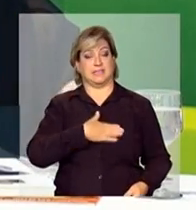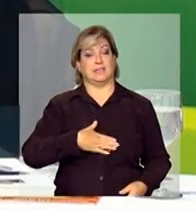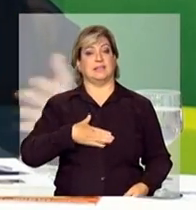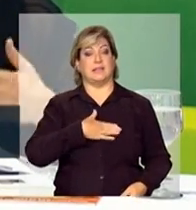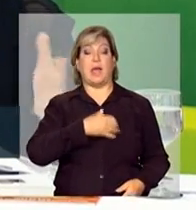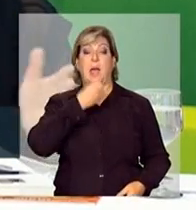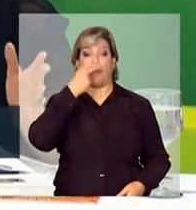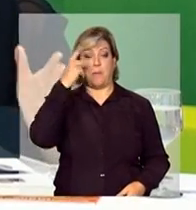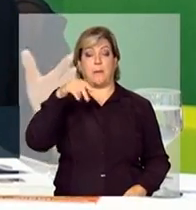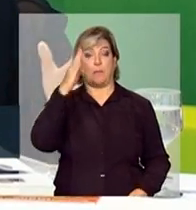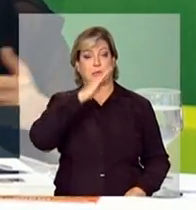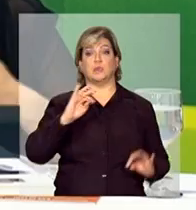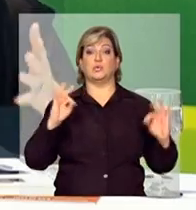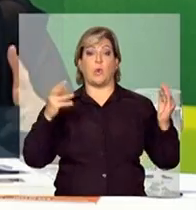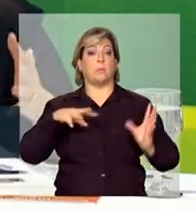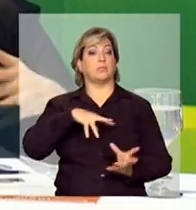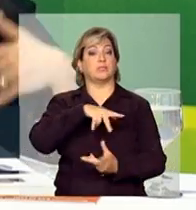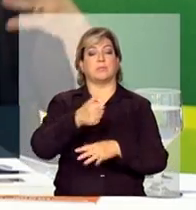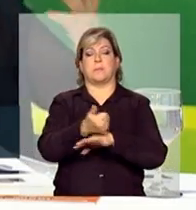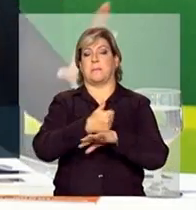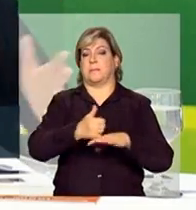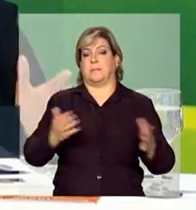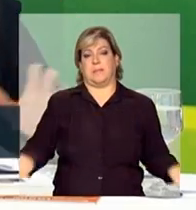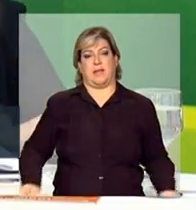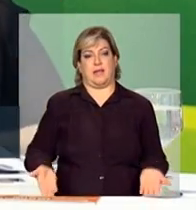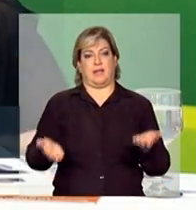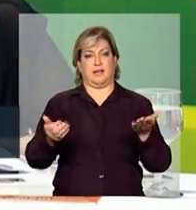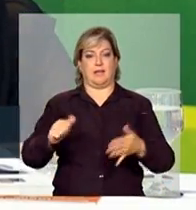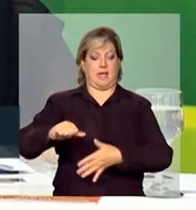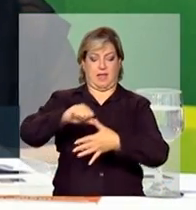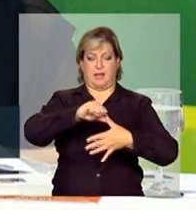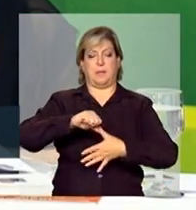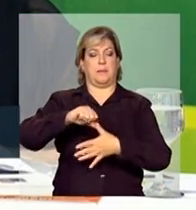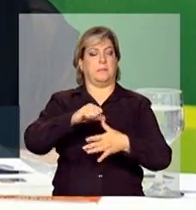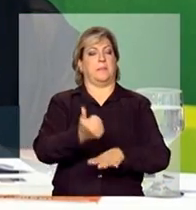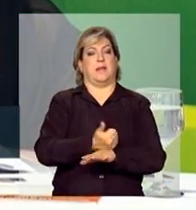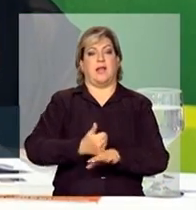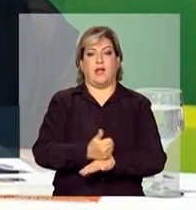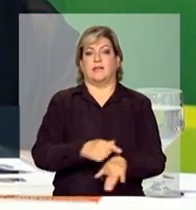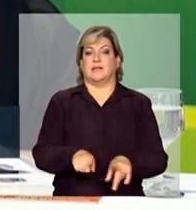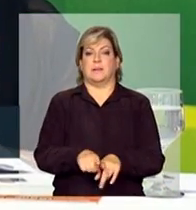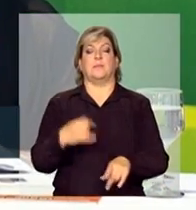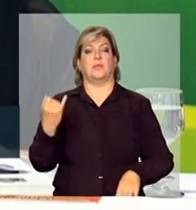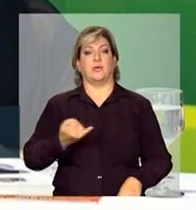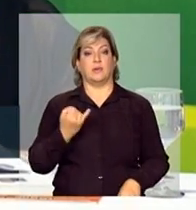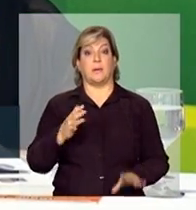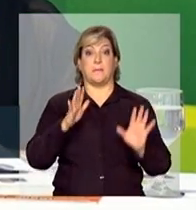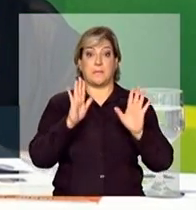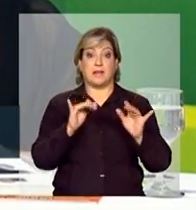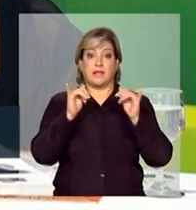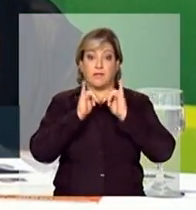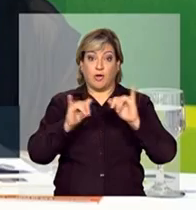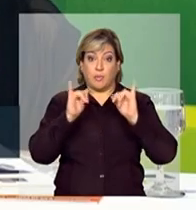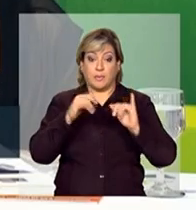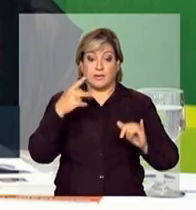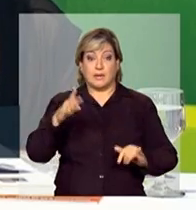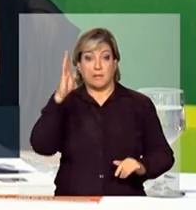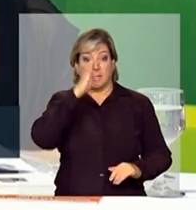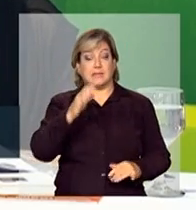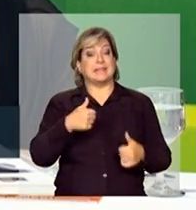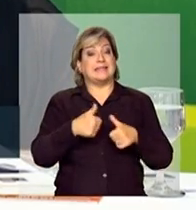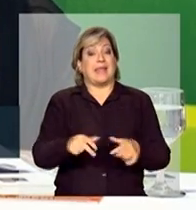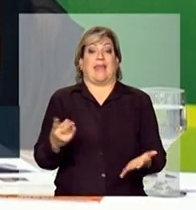acho que é bom pro Brasil que o mundo todo melhore que nossos parceiros que a América Latina melhore a questão é os dados brasileiros estão